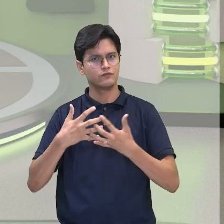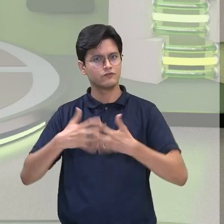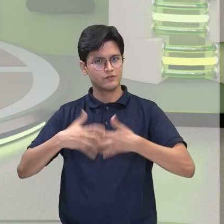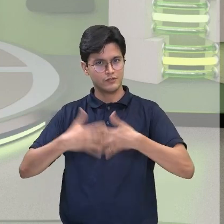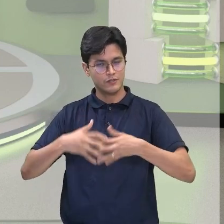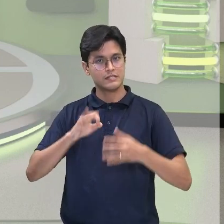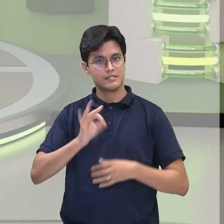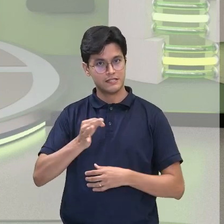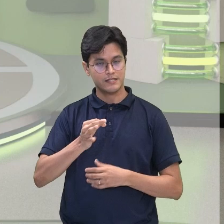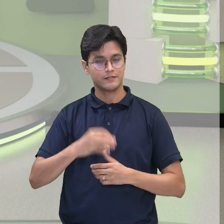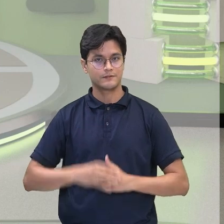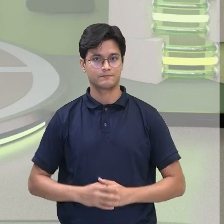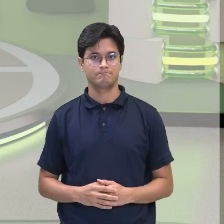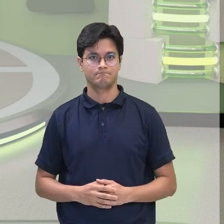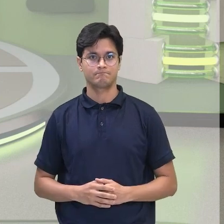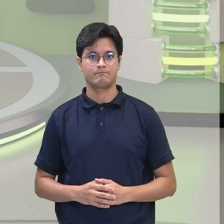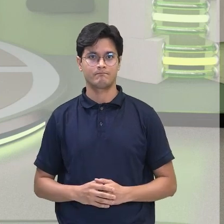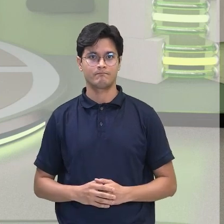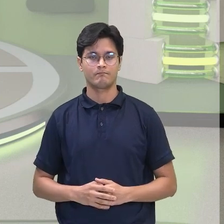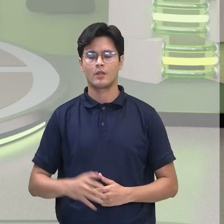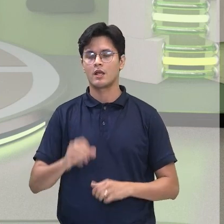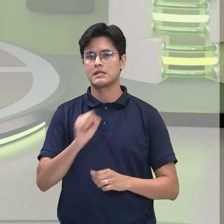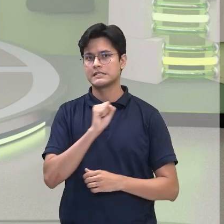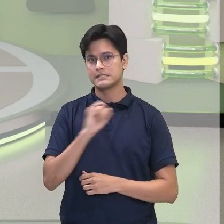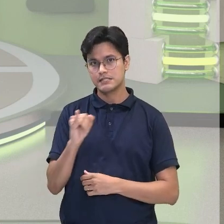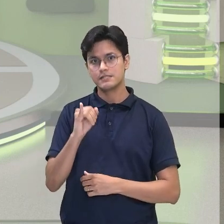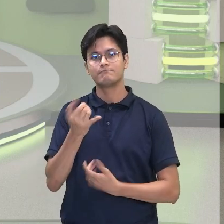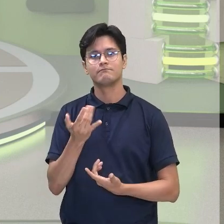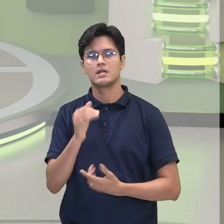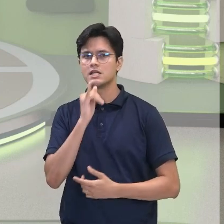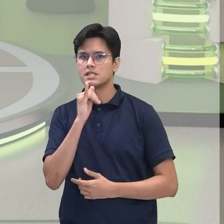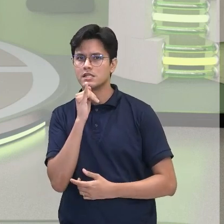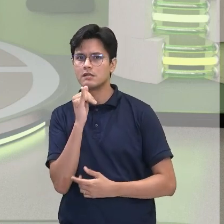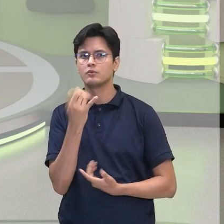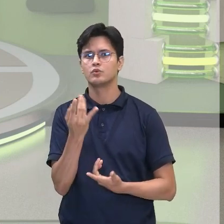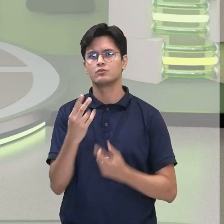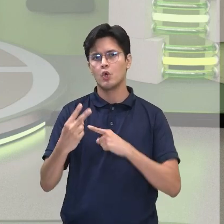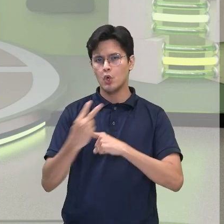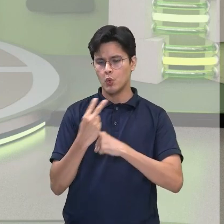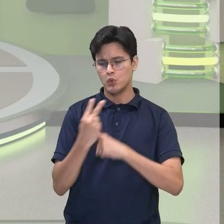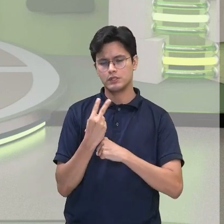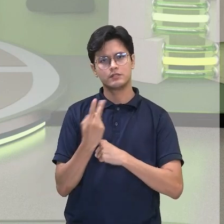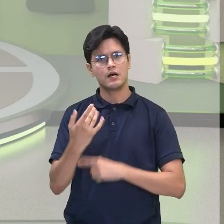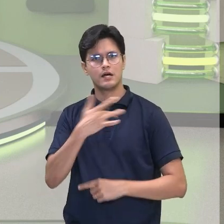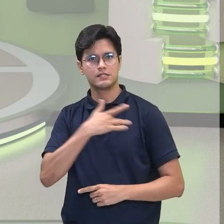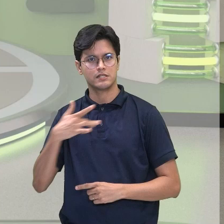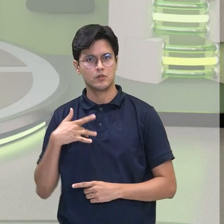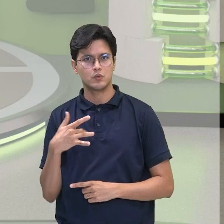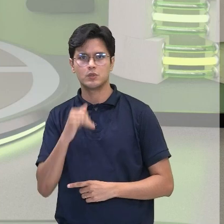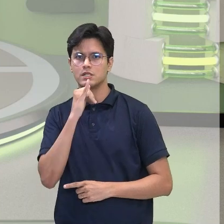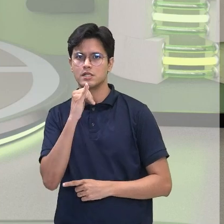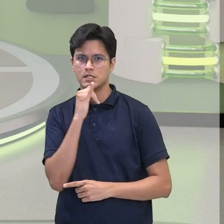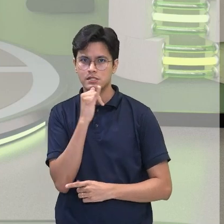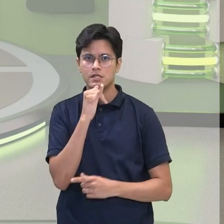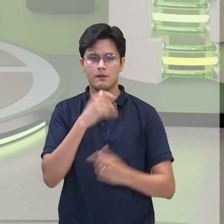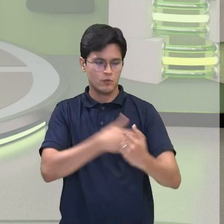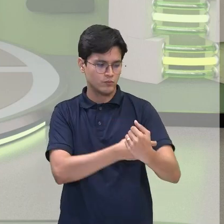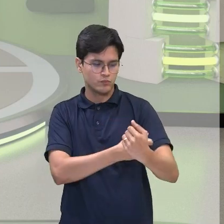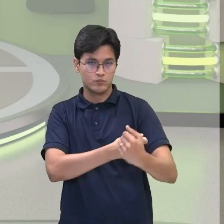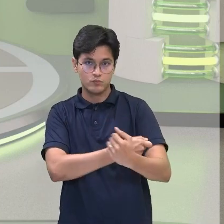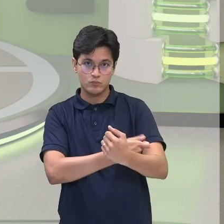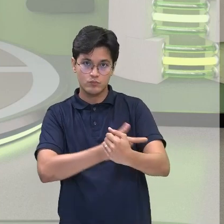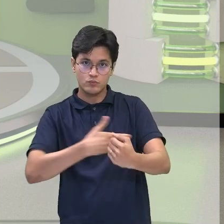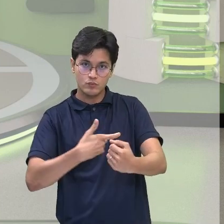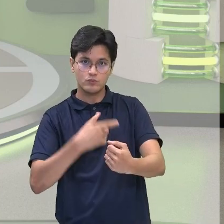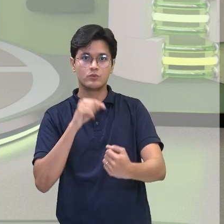da saúde, como ao fazer exames de sangue, por exemplo, estamos analisando o funcionamento